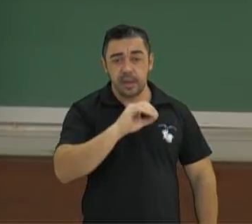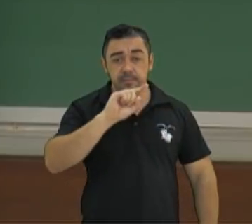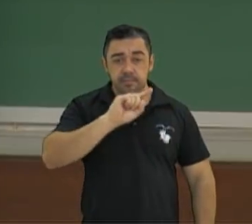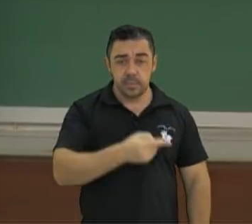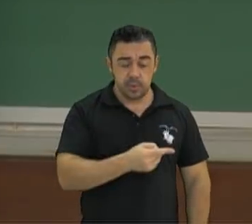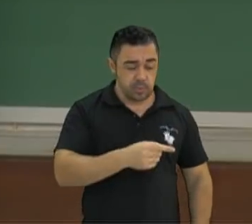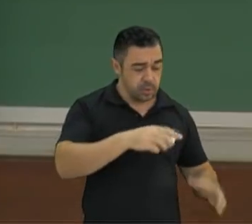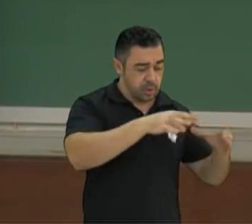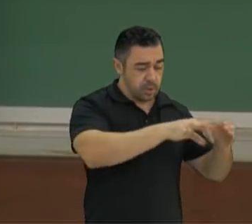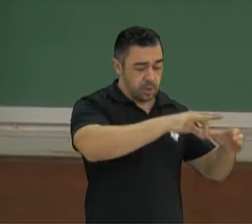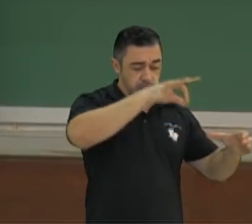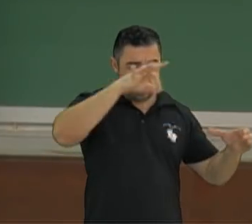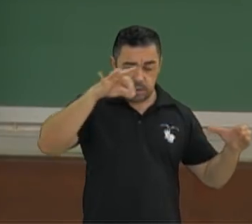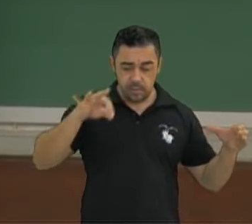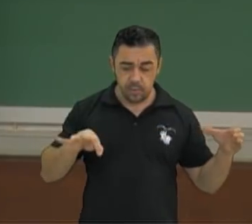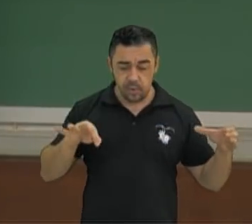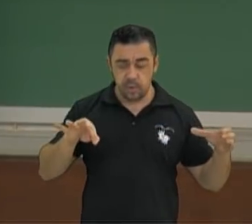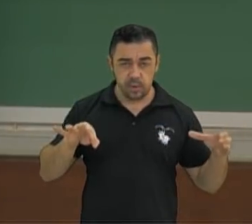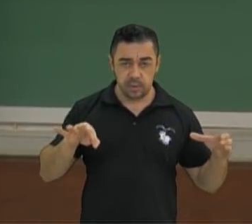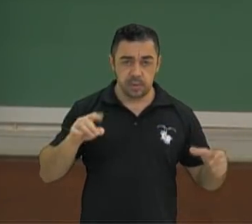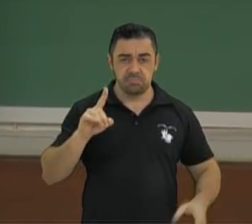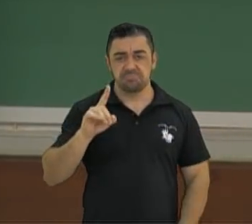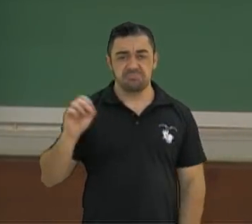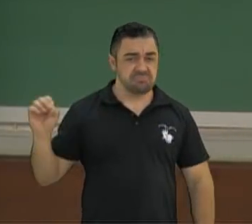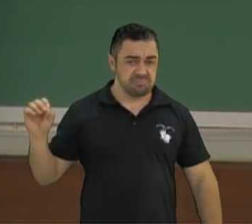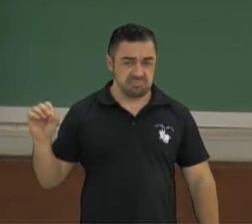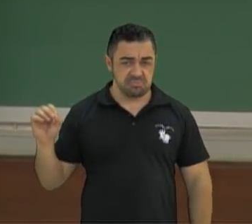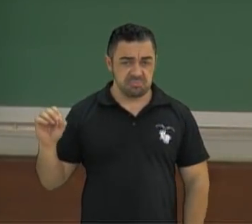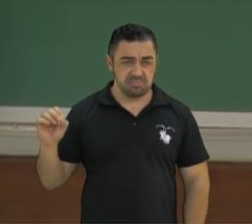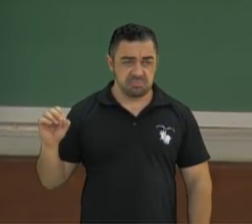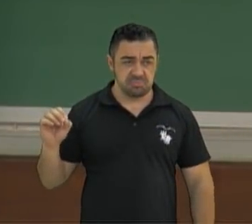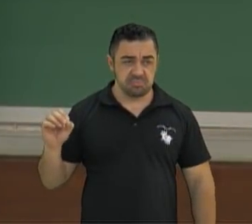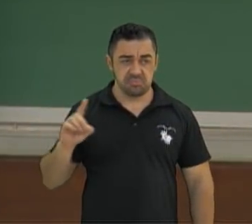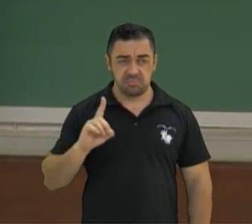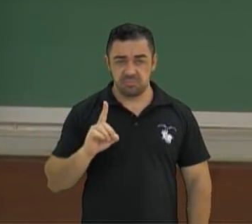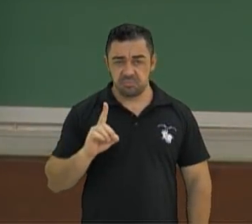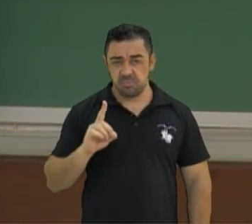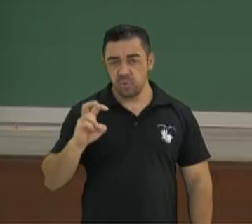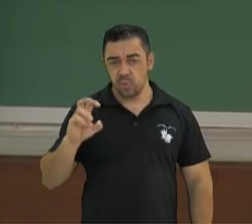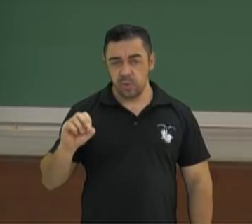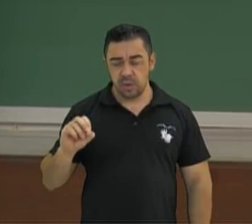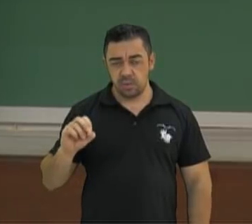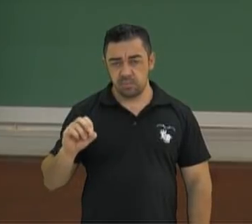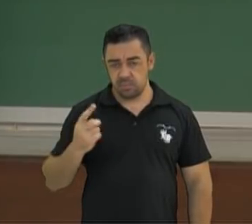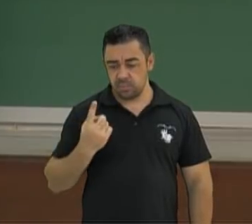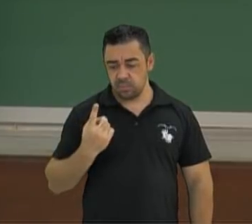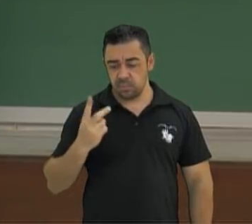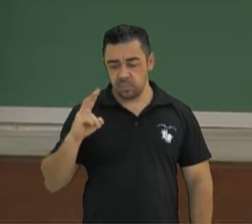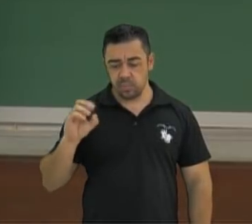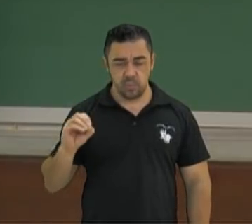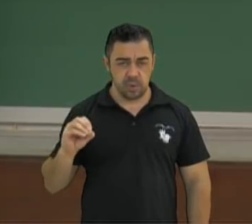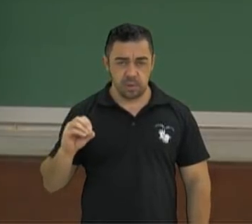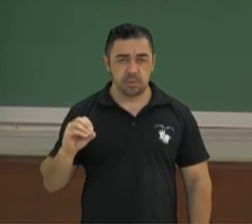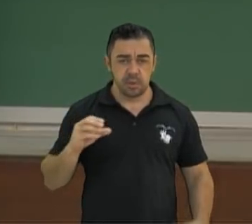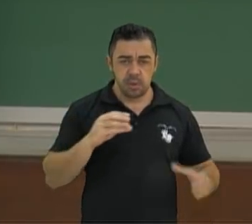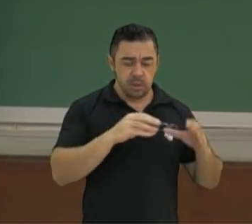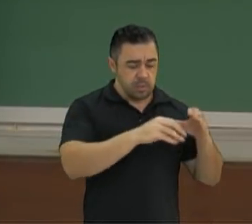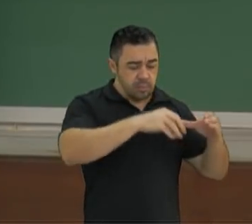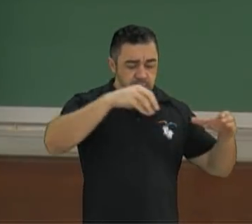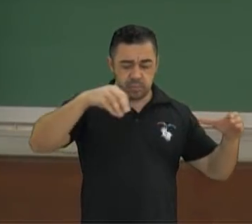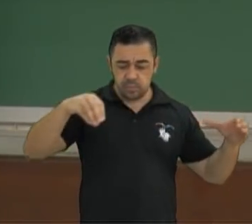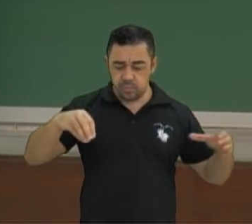E a amostra? Você não vai pegar as 10 mil cápsulas para estudar, você vai pegar uma parte, que são